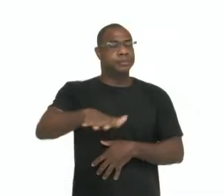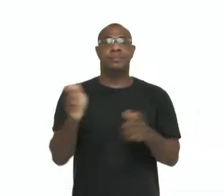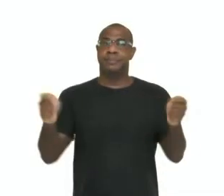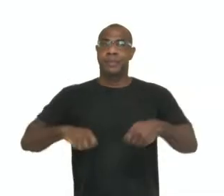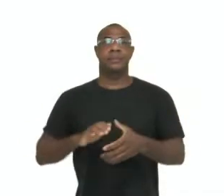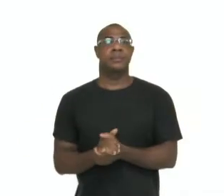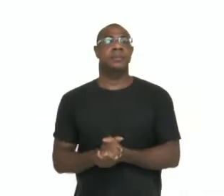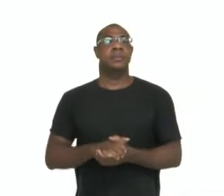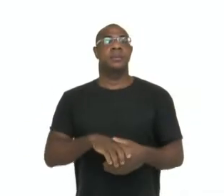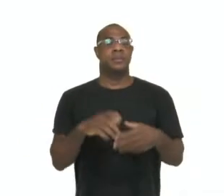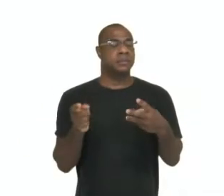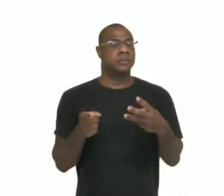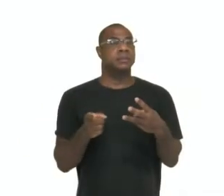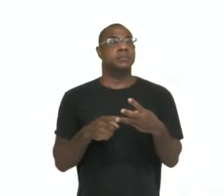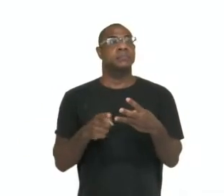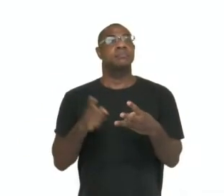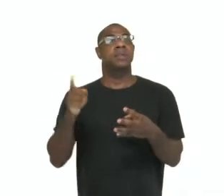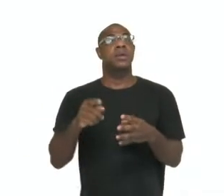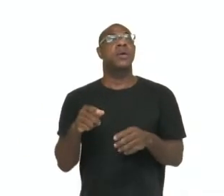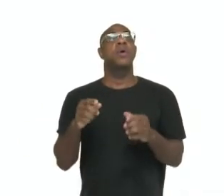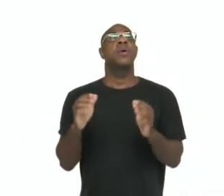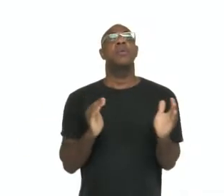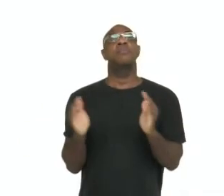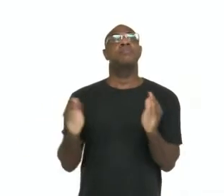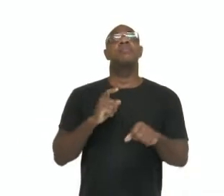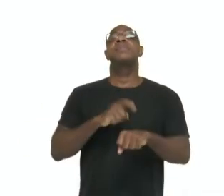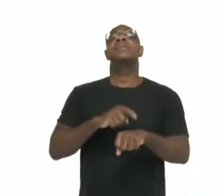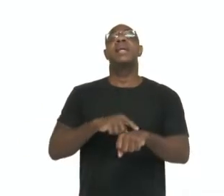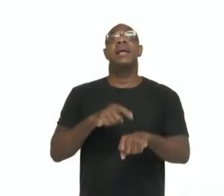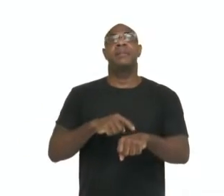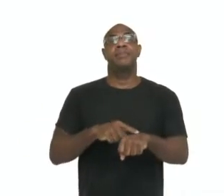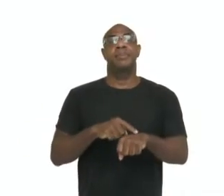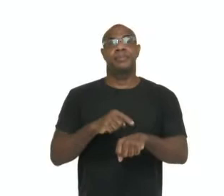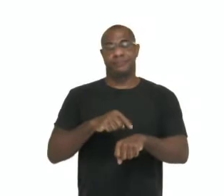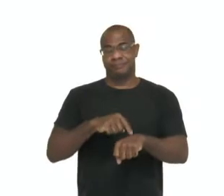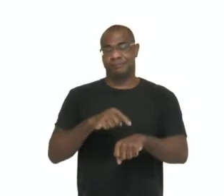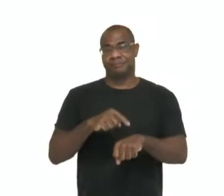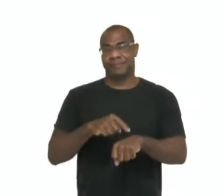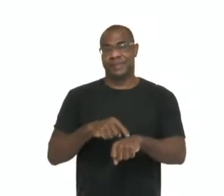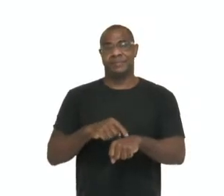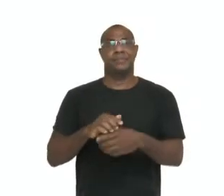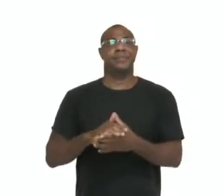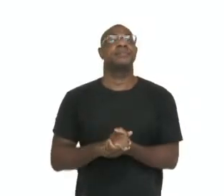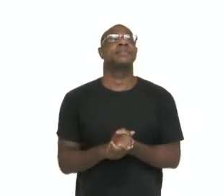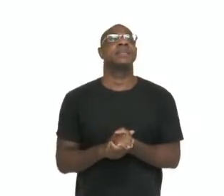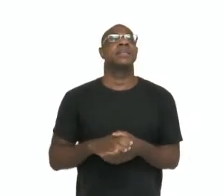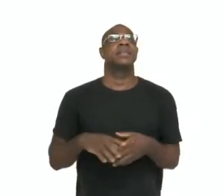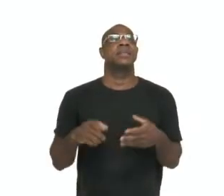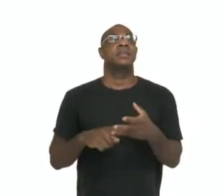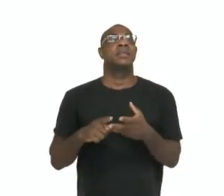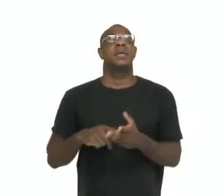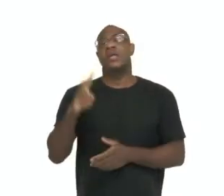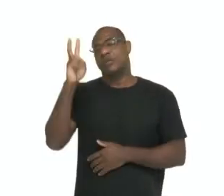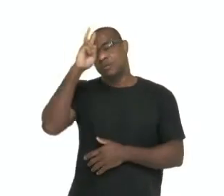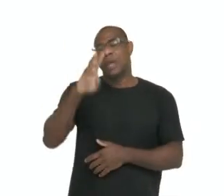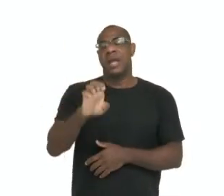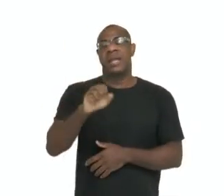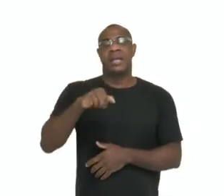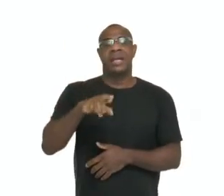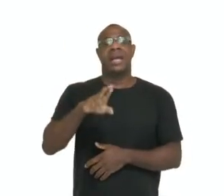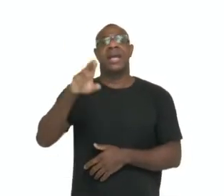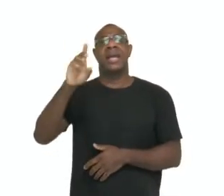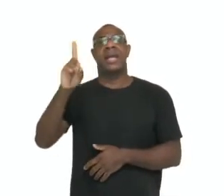O tempo, que é o período de duração e é longo, né? O enredo com vários fatos sendo